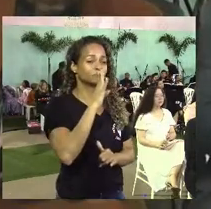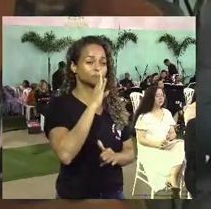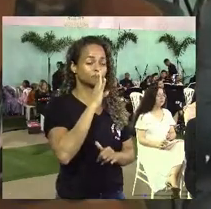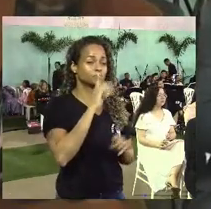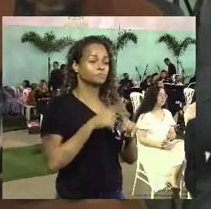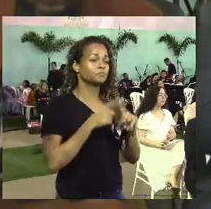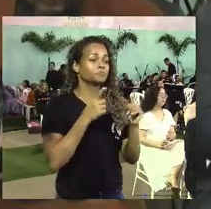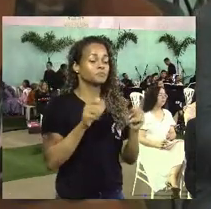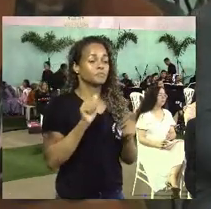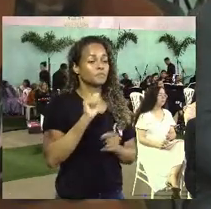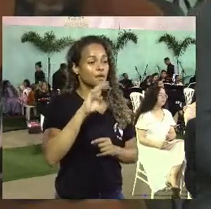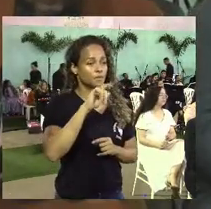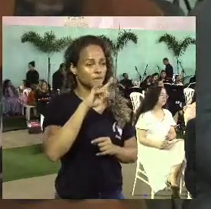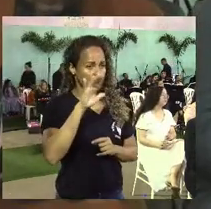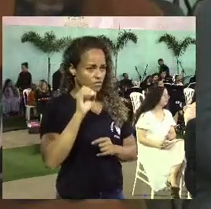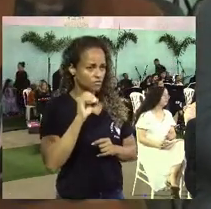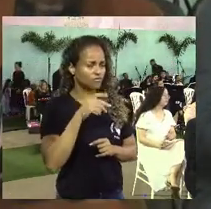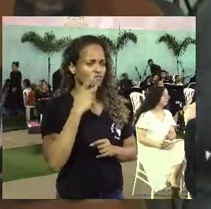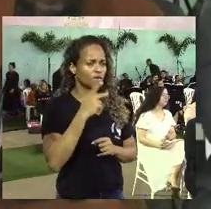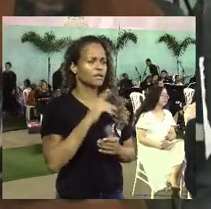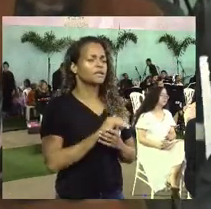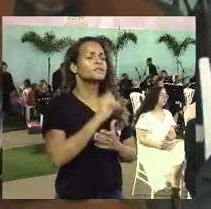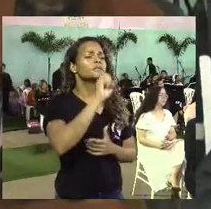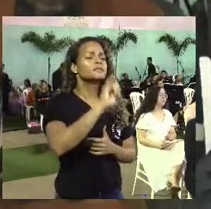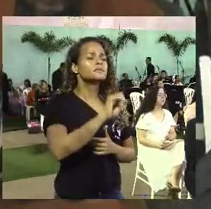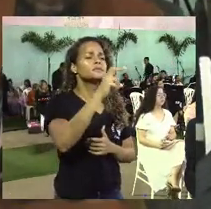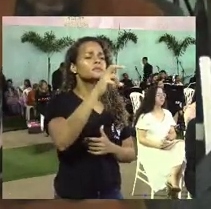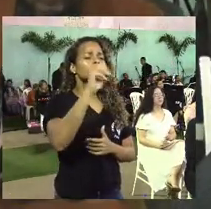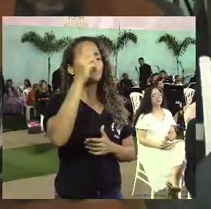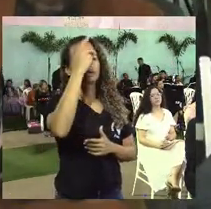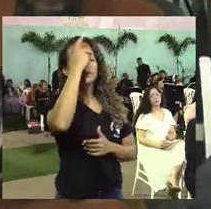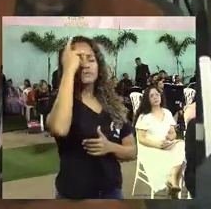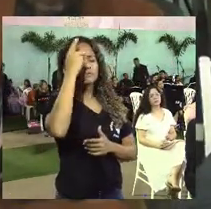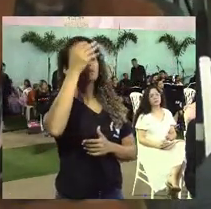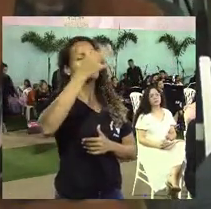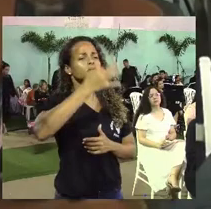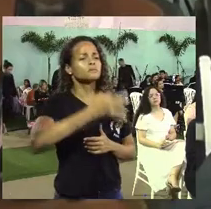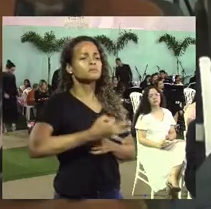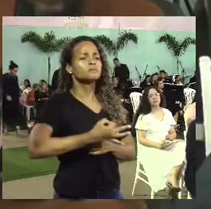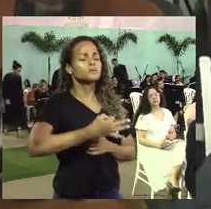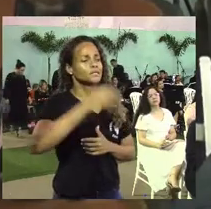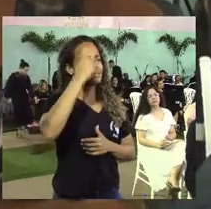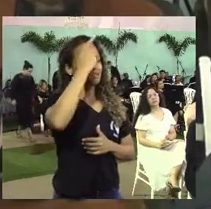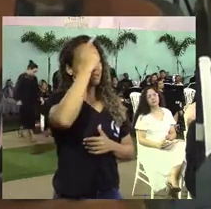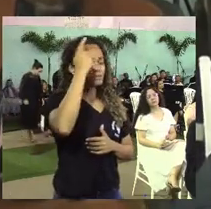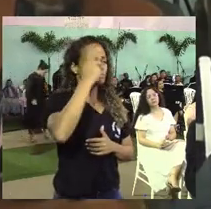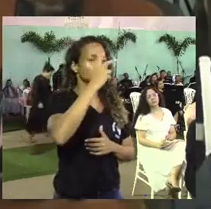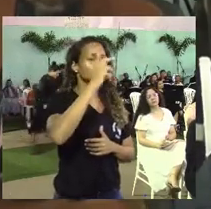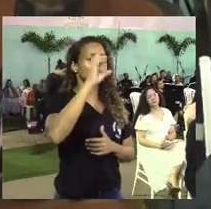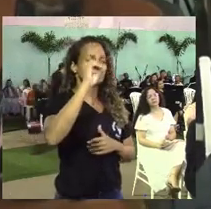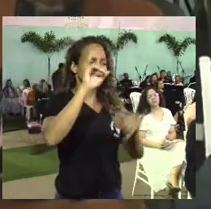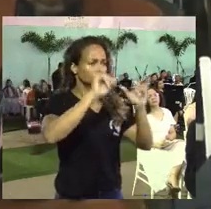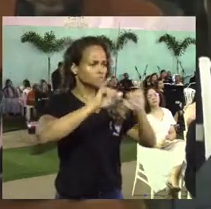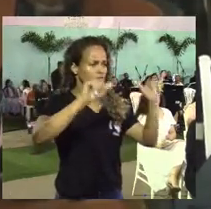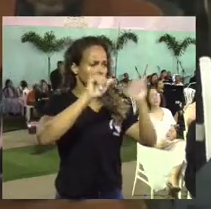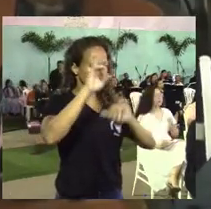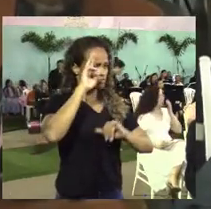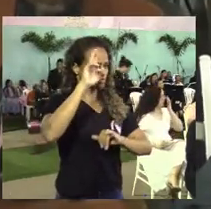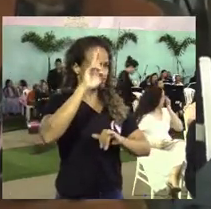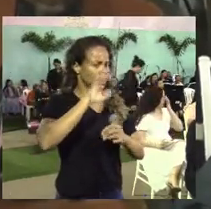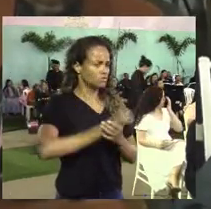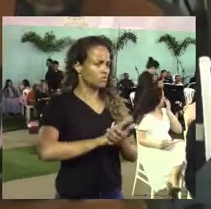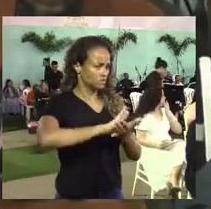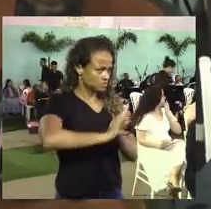Abraão intercede e que se tivesse 50 justos 50 homens com mensagem o senhor